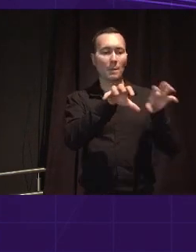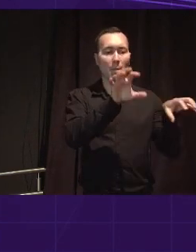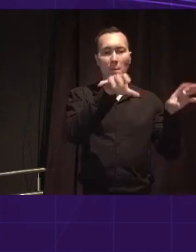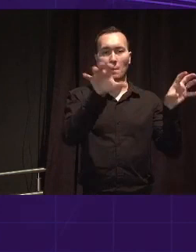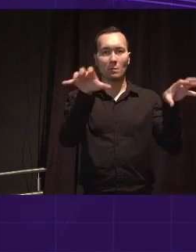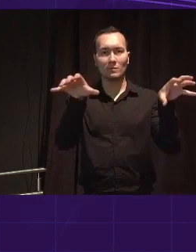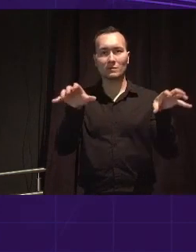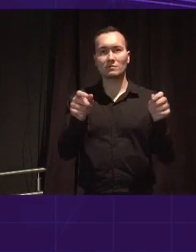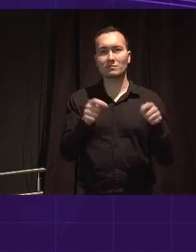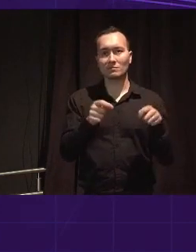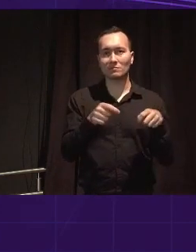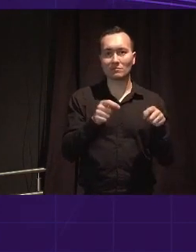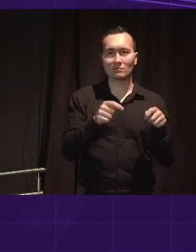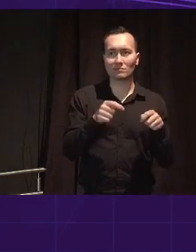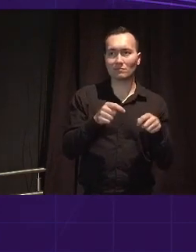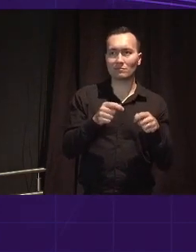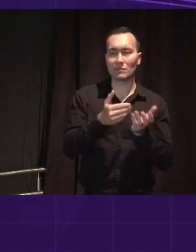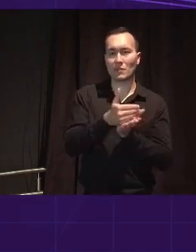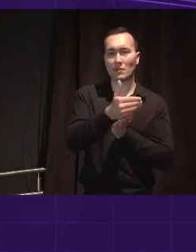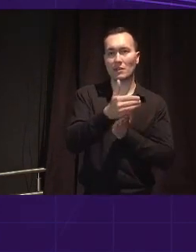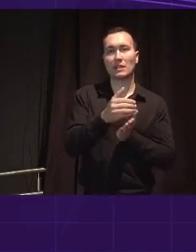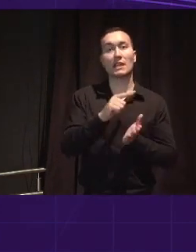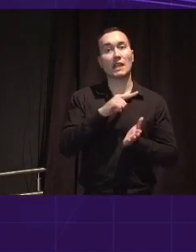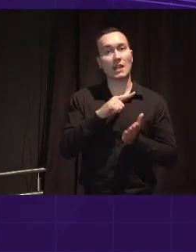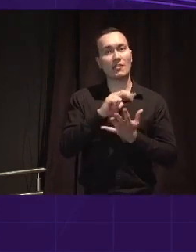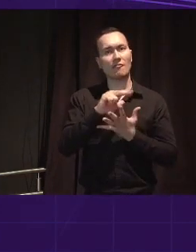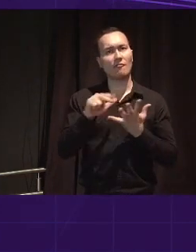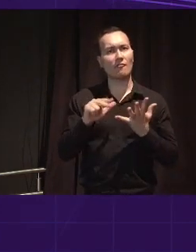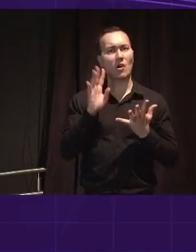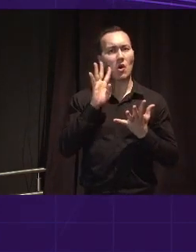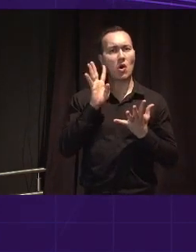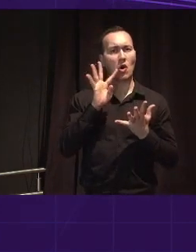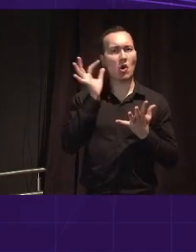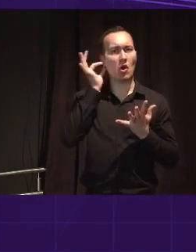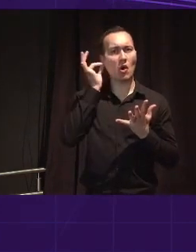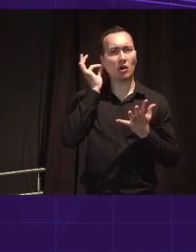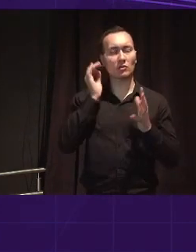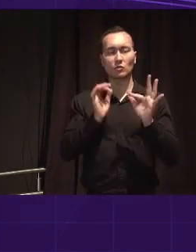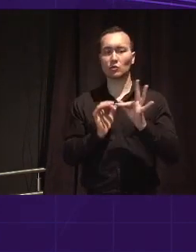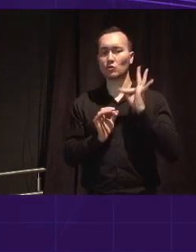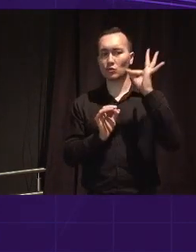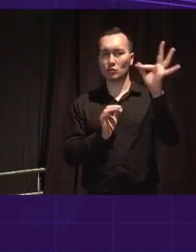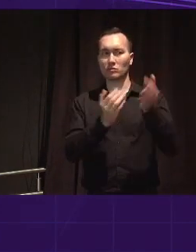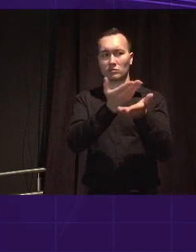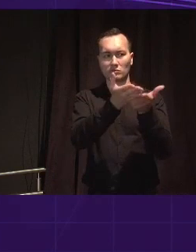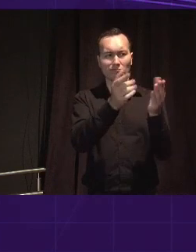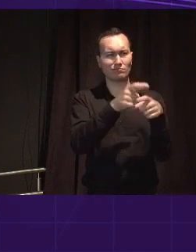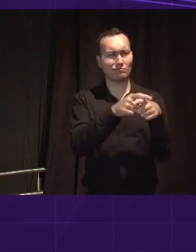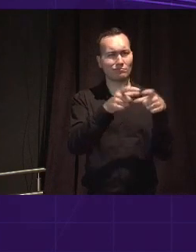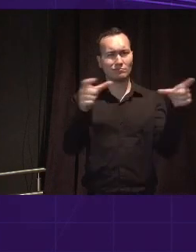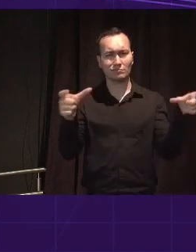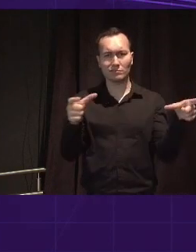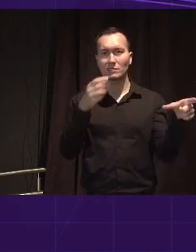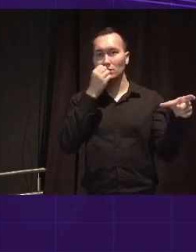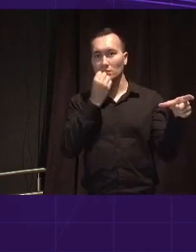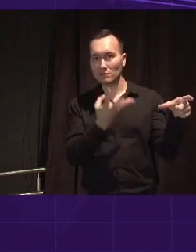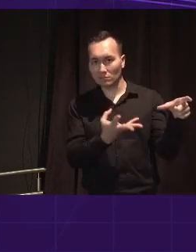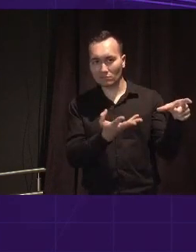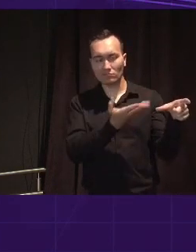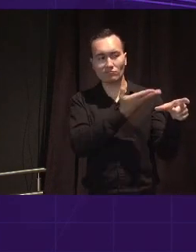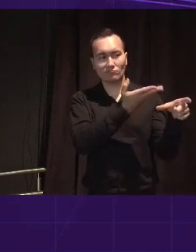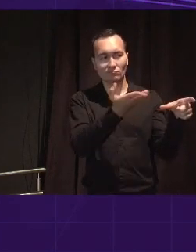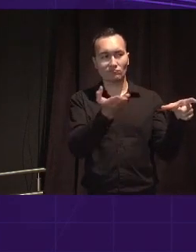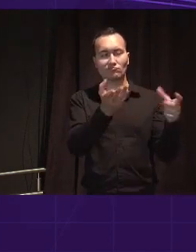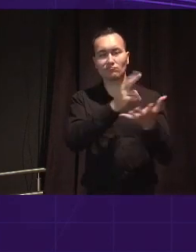muita coisa bacana para acontecer, o futuro é gigantesco, né, que a gente tem coisas boas, e se a Ju quiser